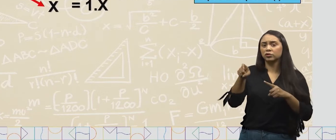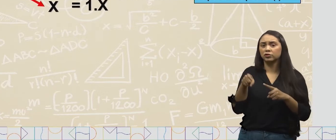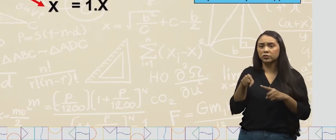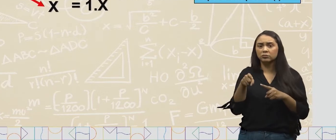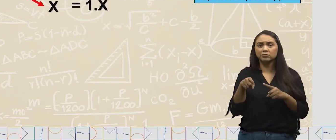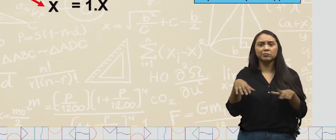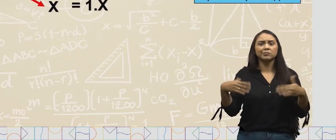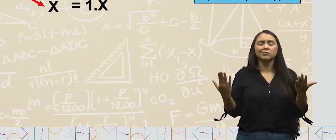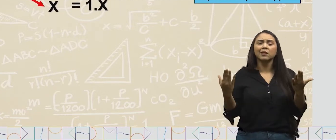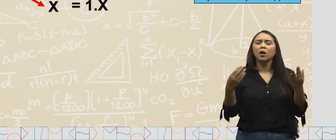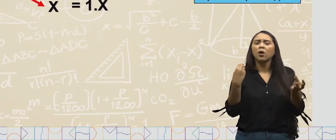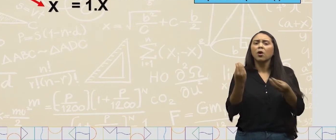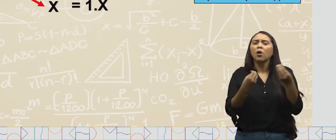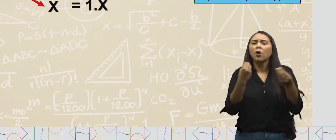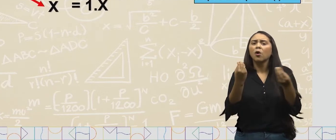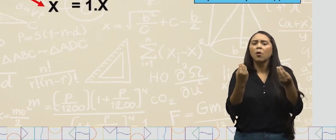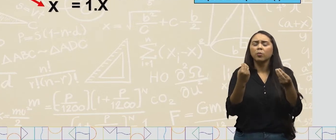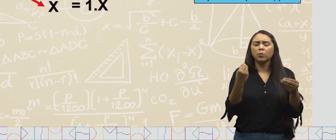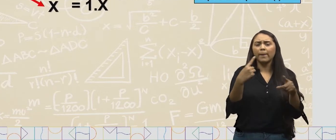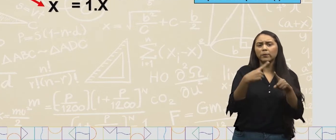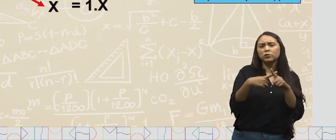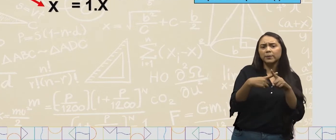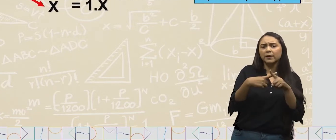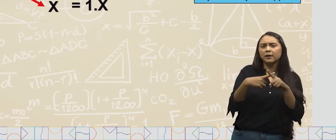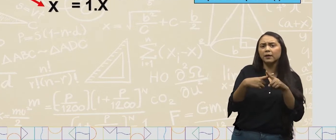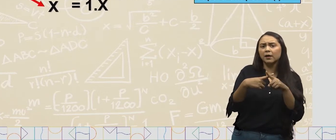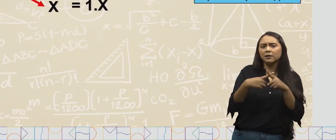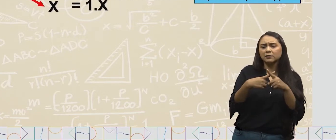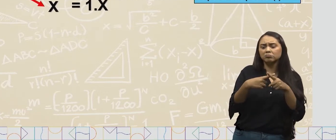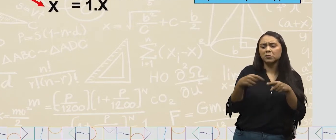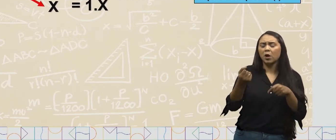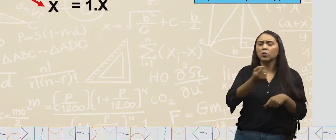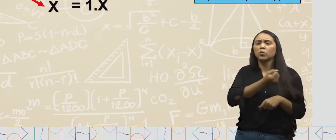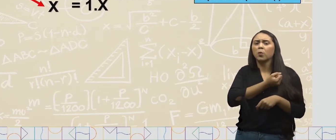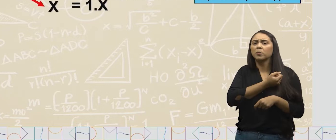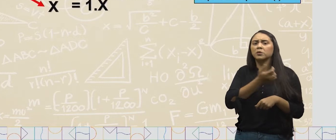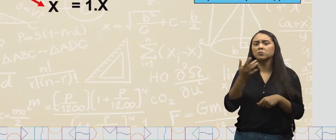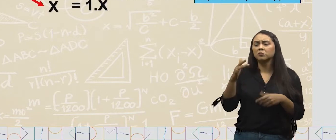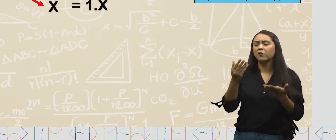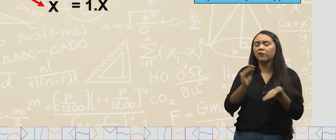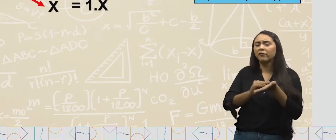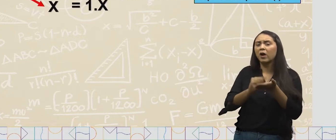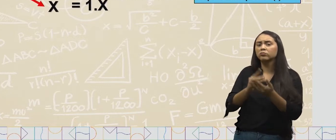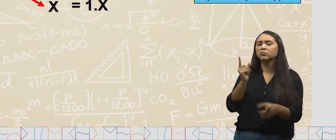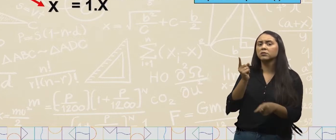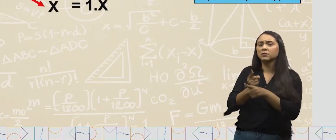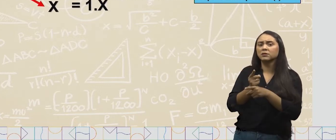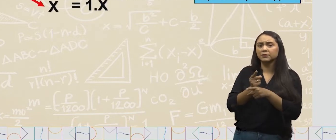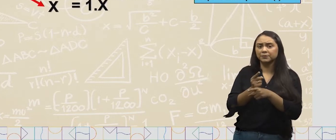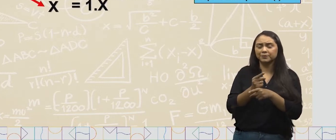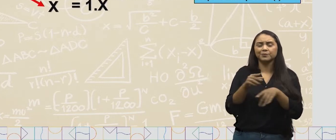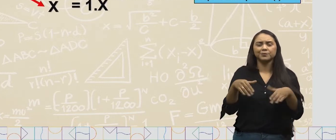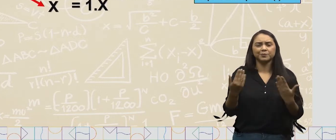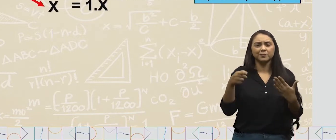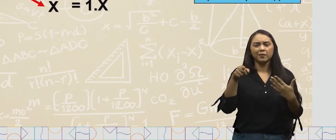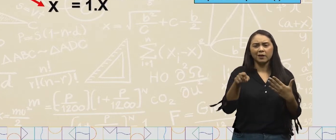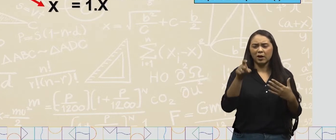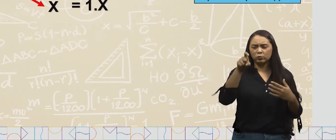não conseguimos multiplicar um número por uma variável. Essa letrinha aí representa um